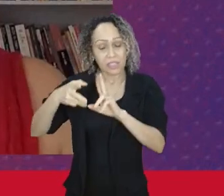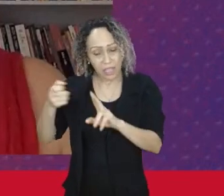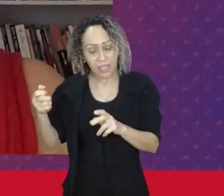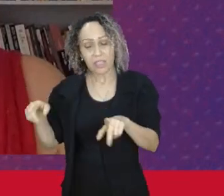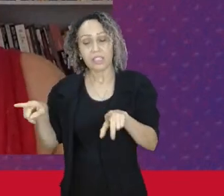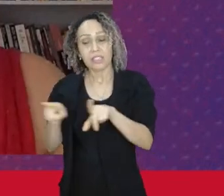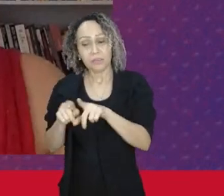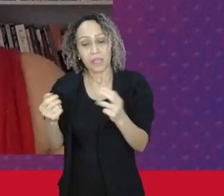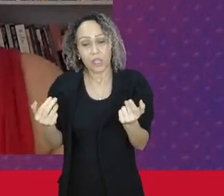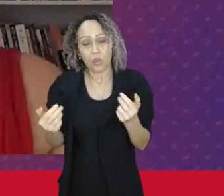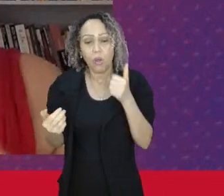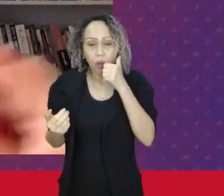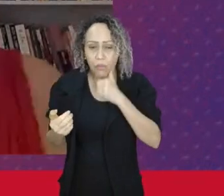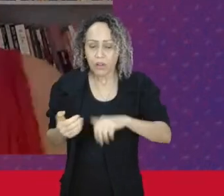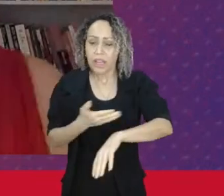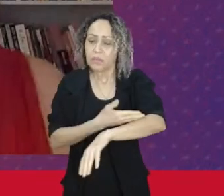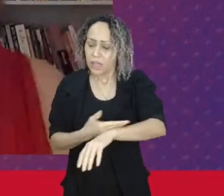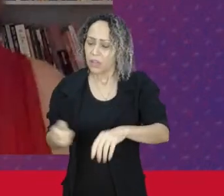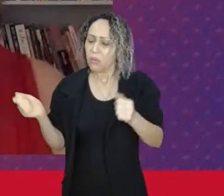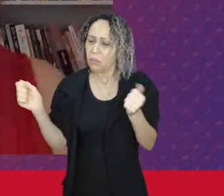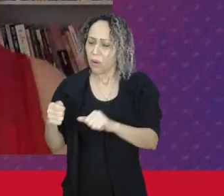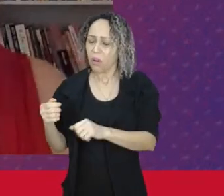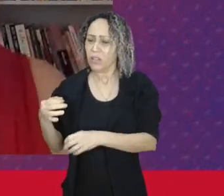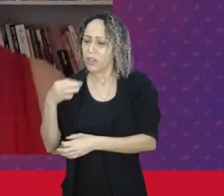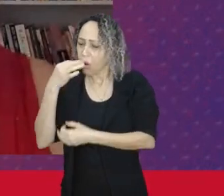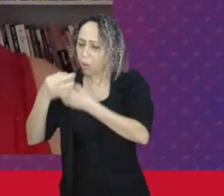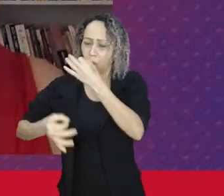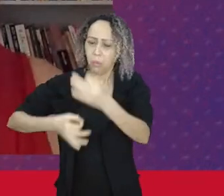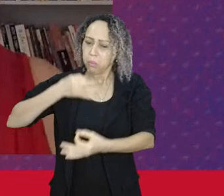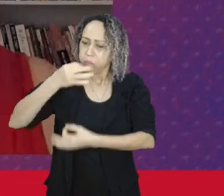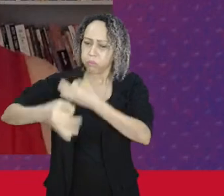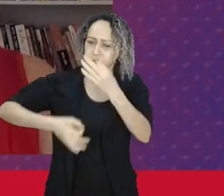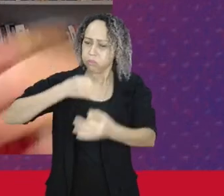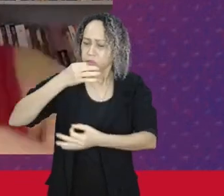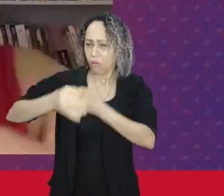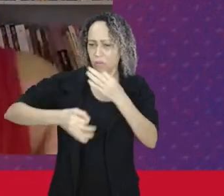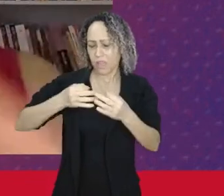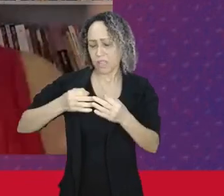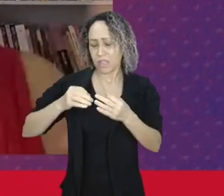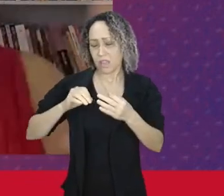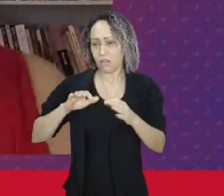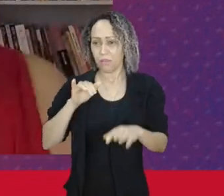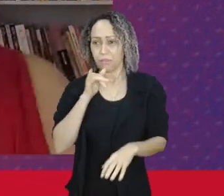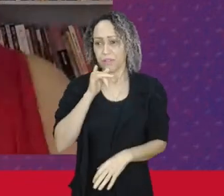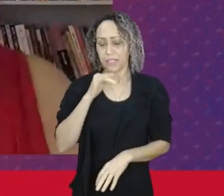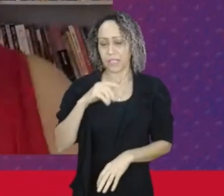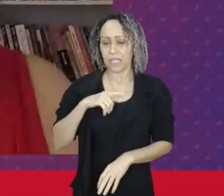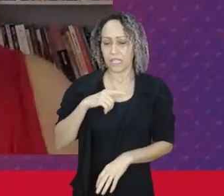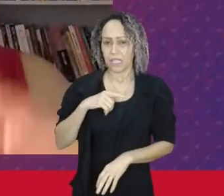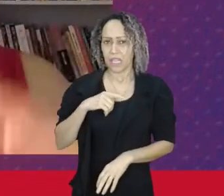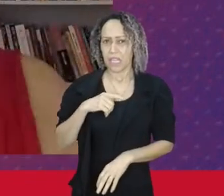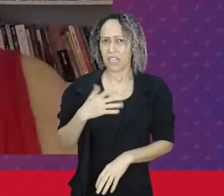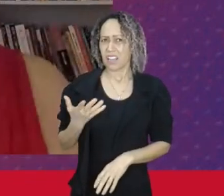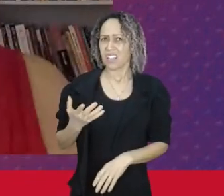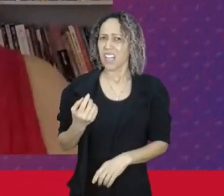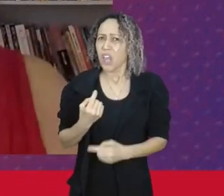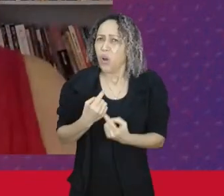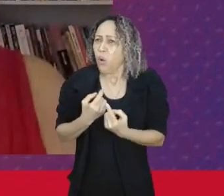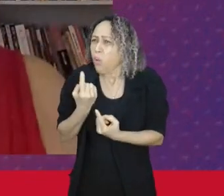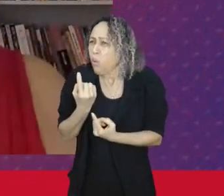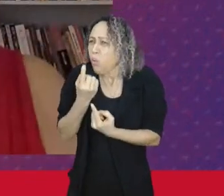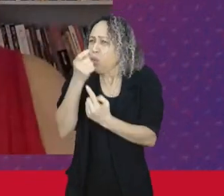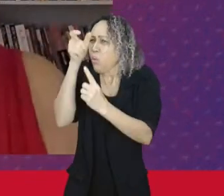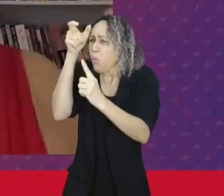A ideia não é que a gente tenha uma única planejadora feminista que destrua tudo e comece